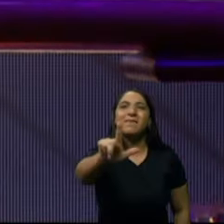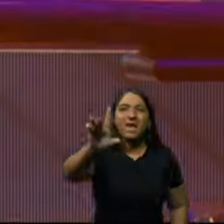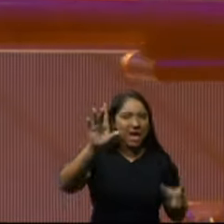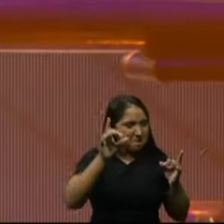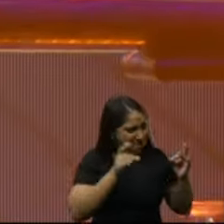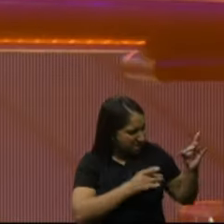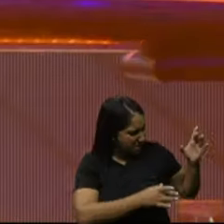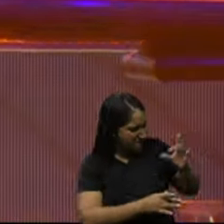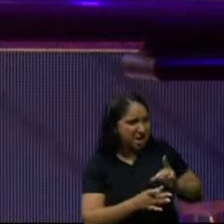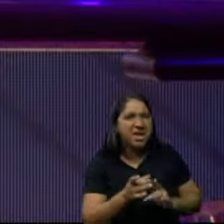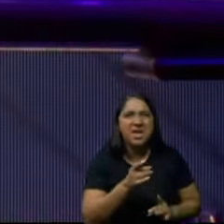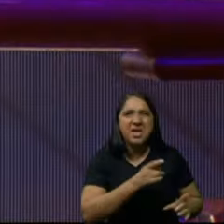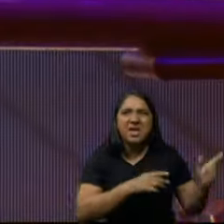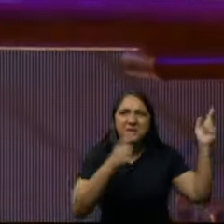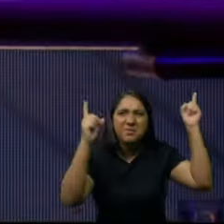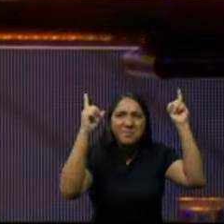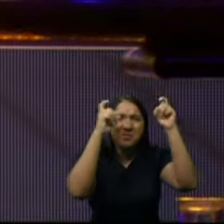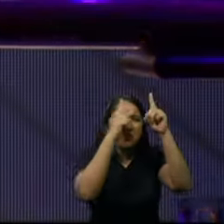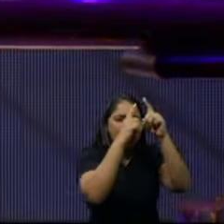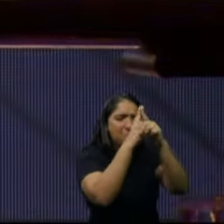fazendo todo